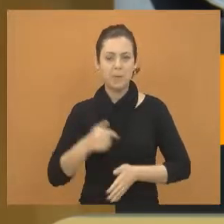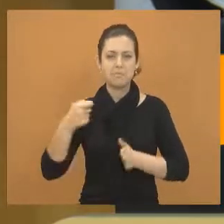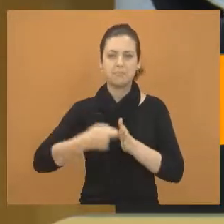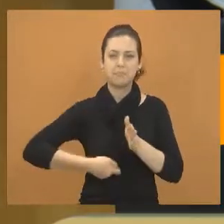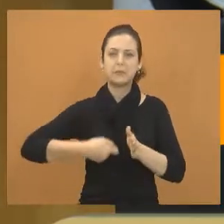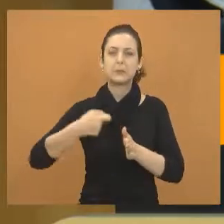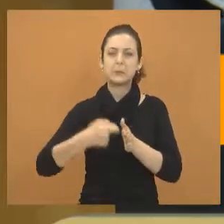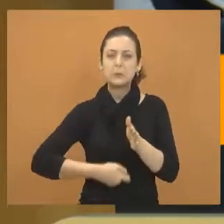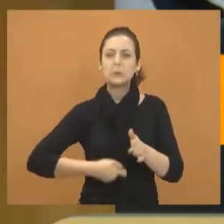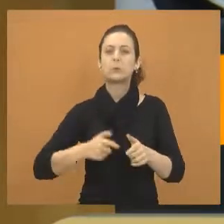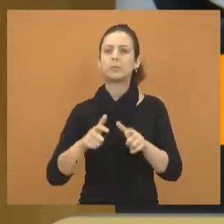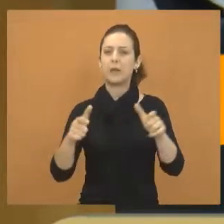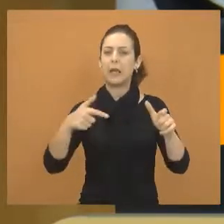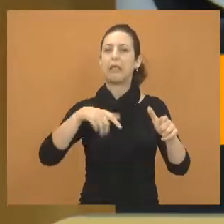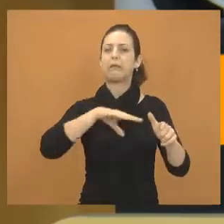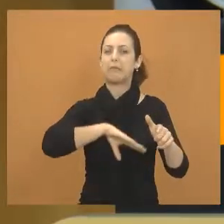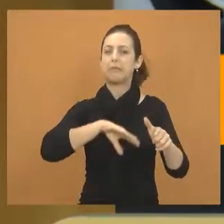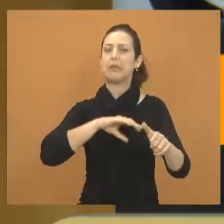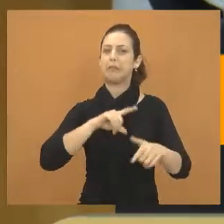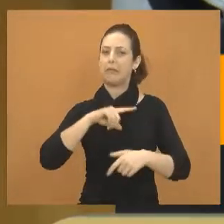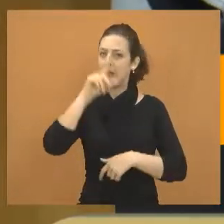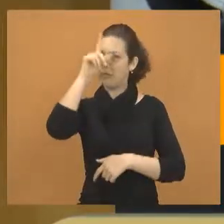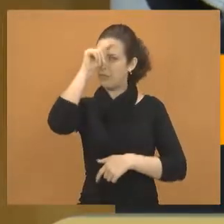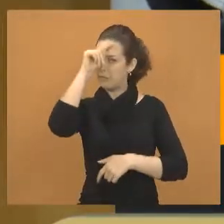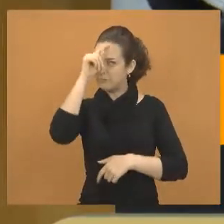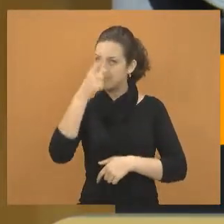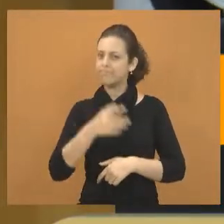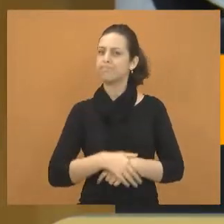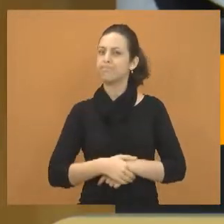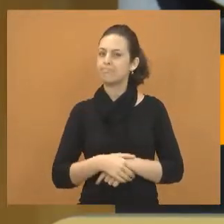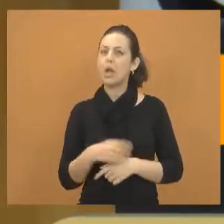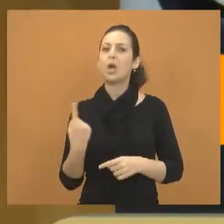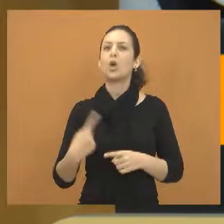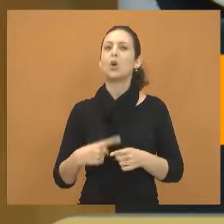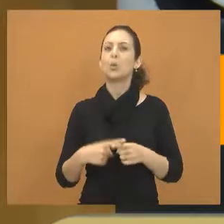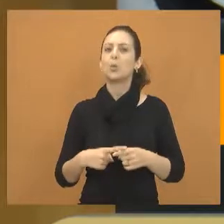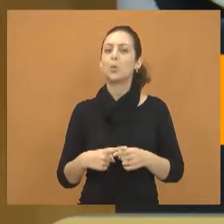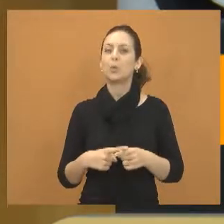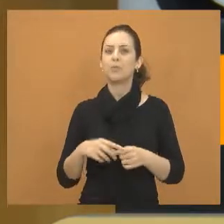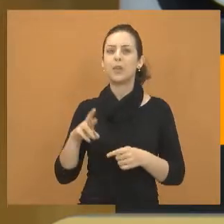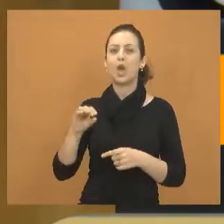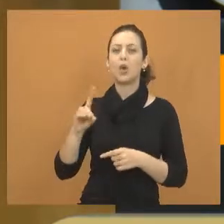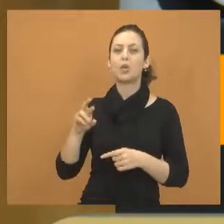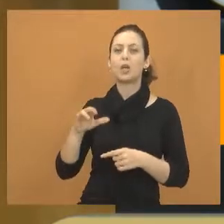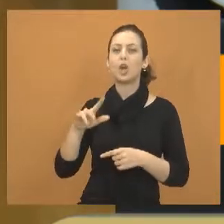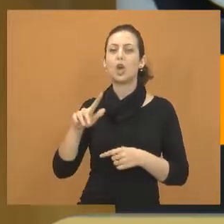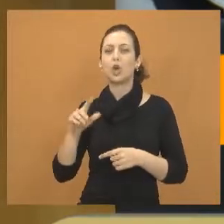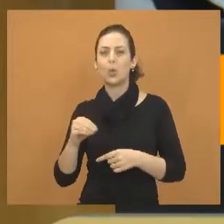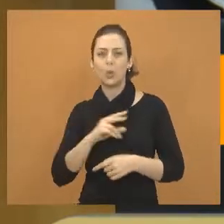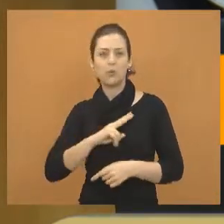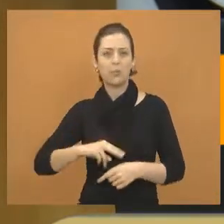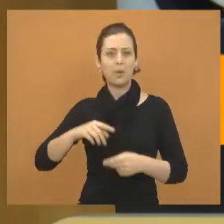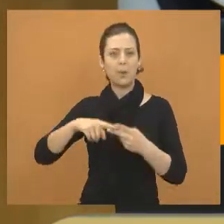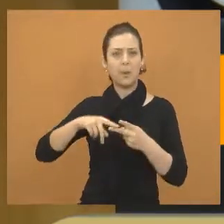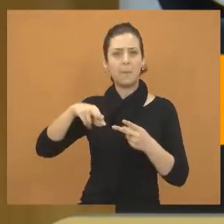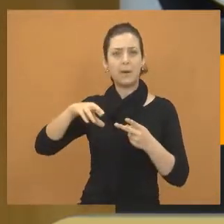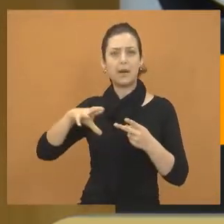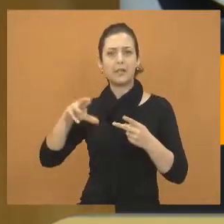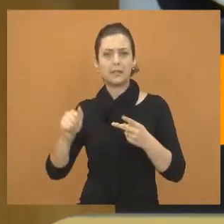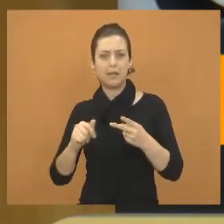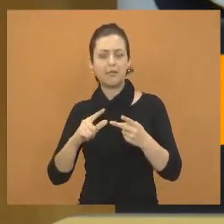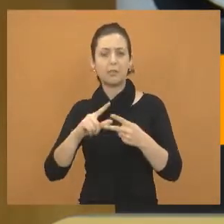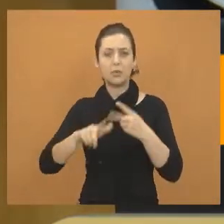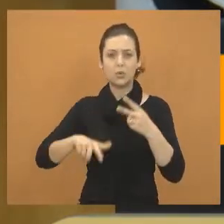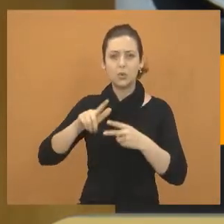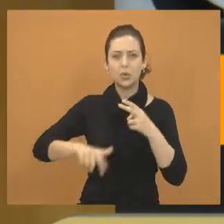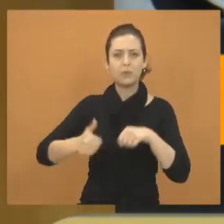luta grande dessa cidade ter um pronto-socorro, até porque Rodrigo Salomão pode dizer melhor, a Márcia, mas a nossa